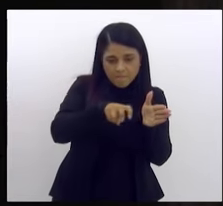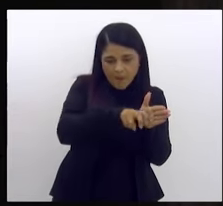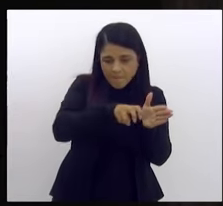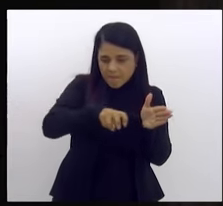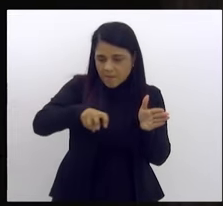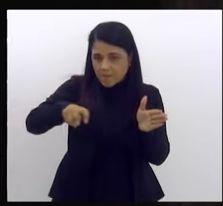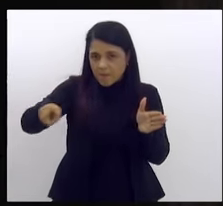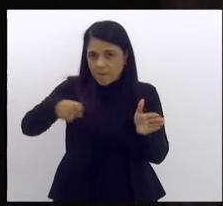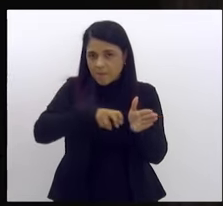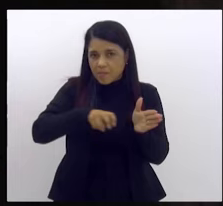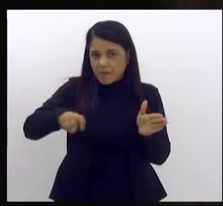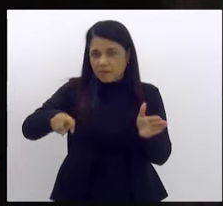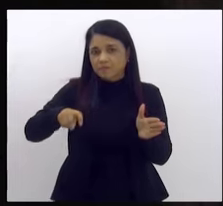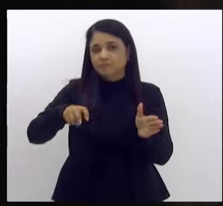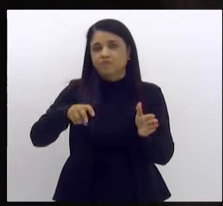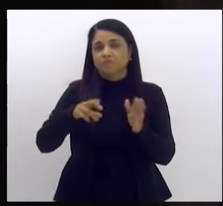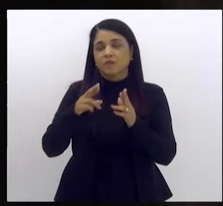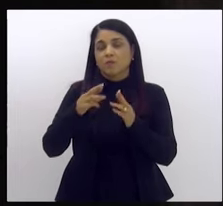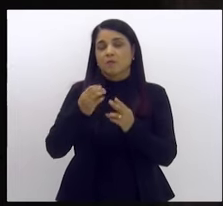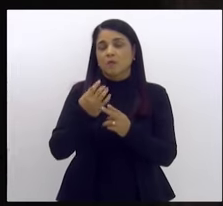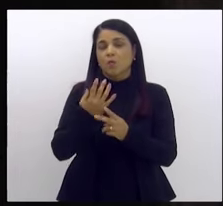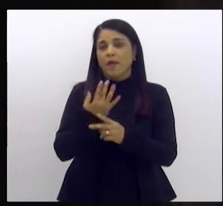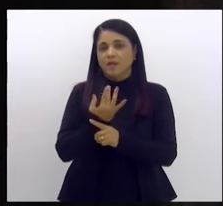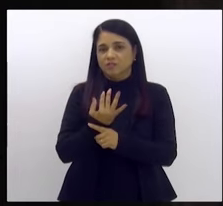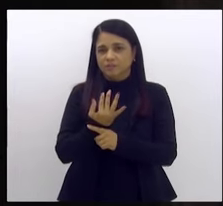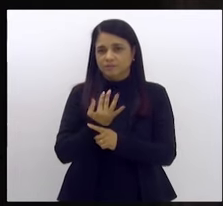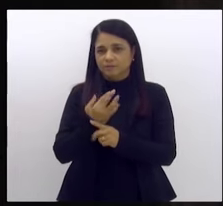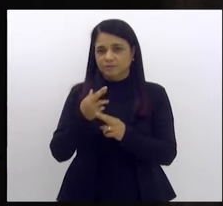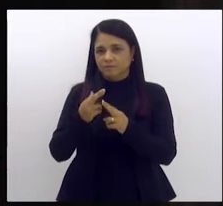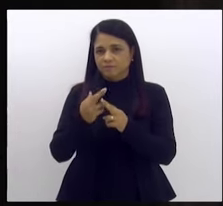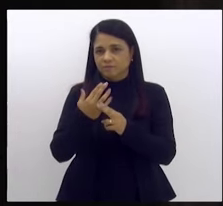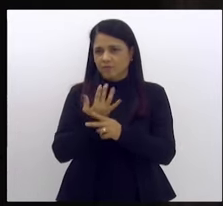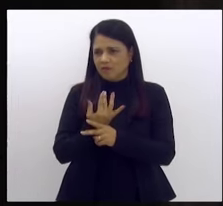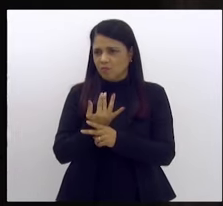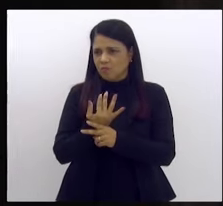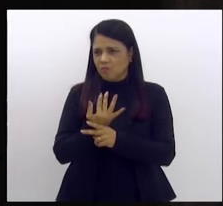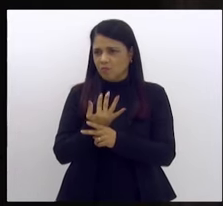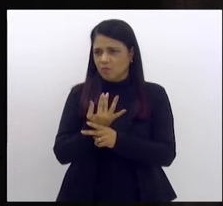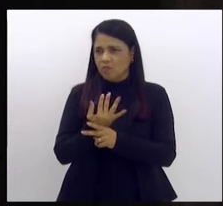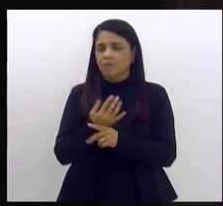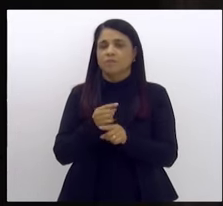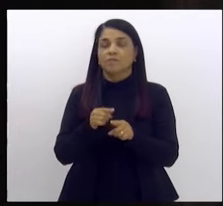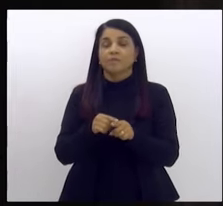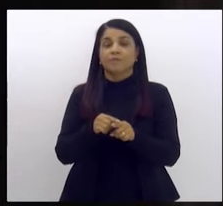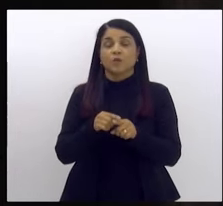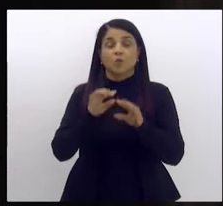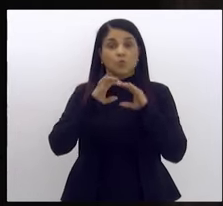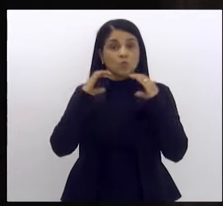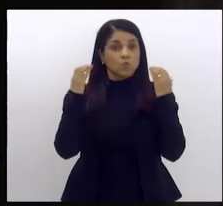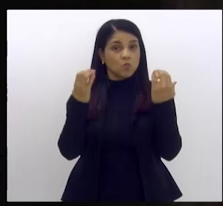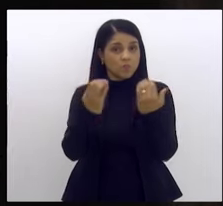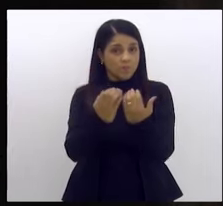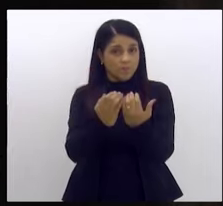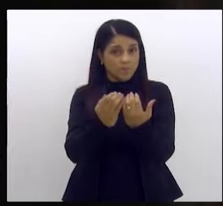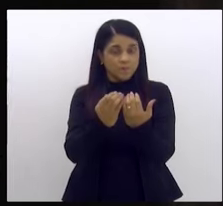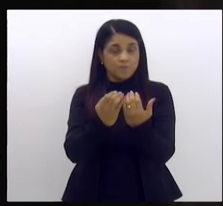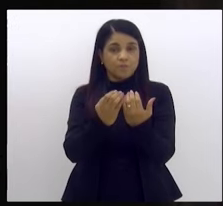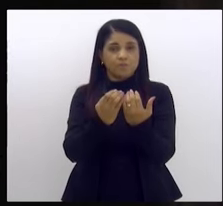carros. No dia que nós chegamos para fiscalizar um jogo durante a semana no Maracanã, que